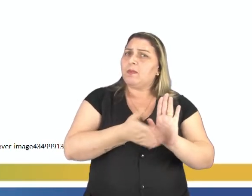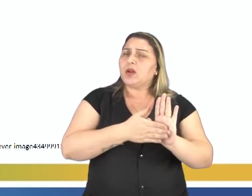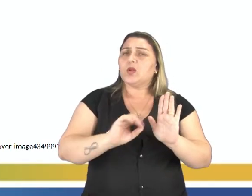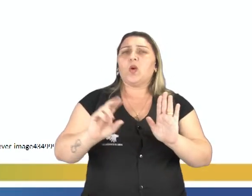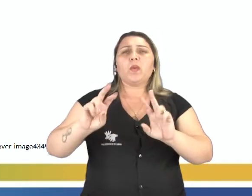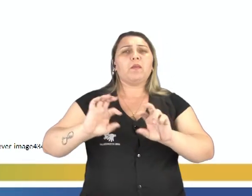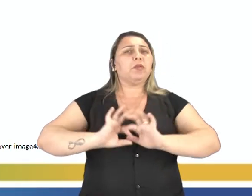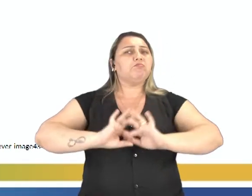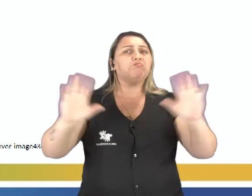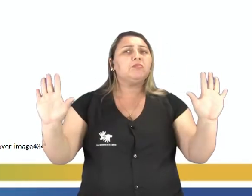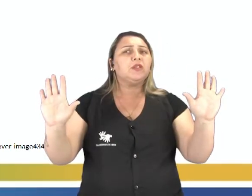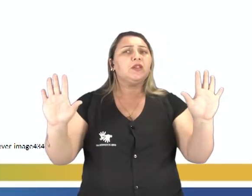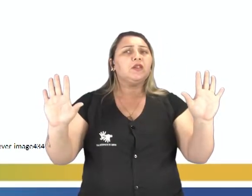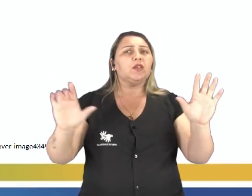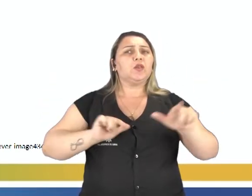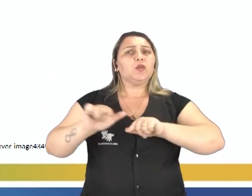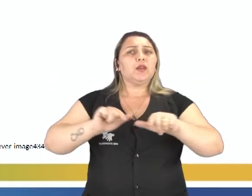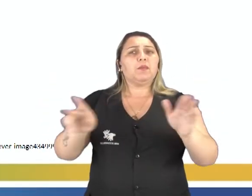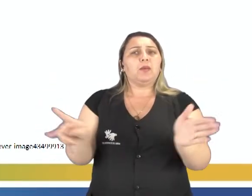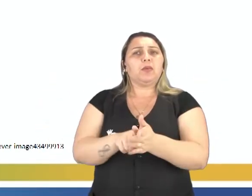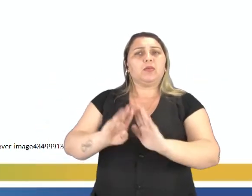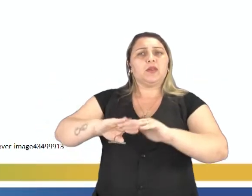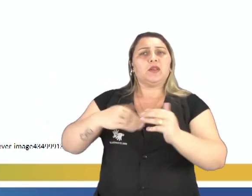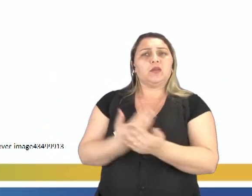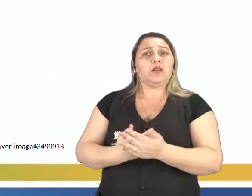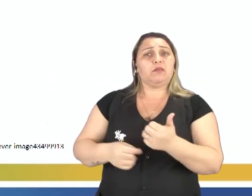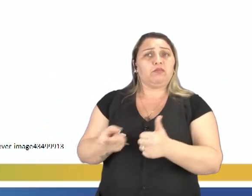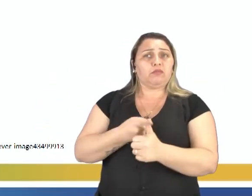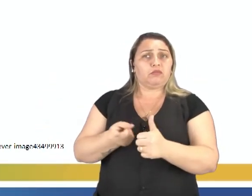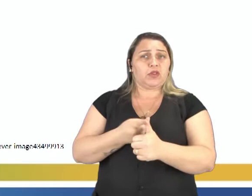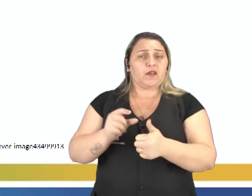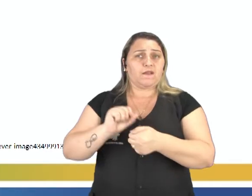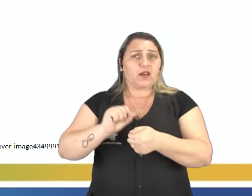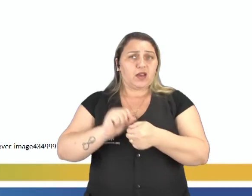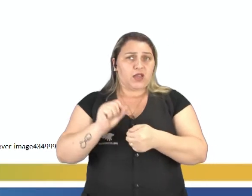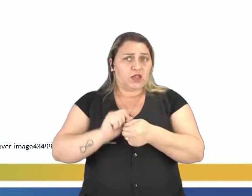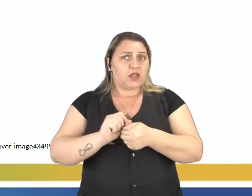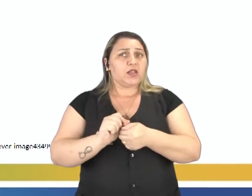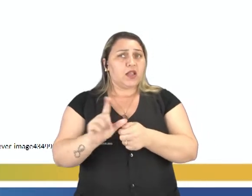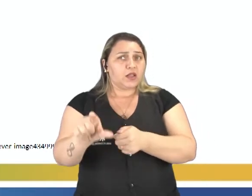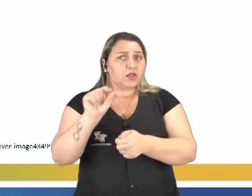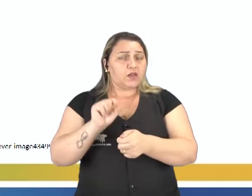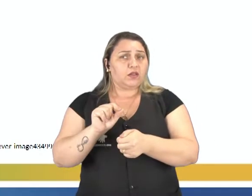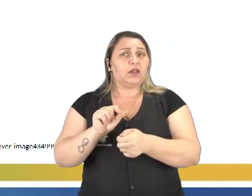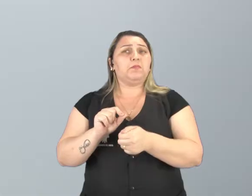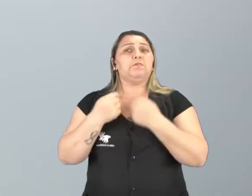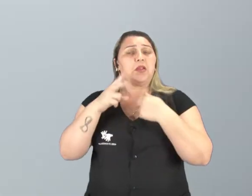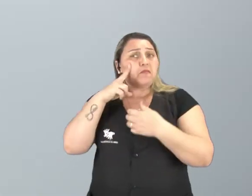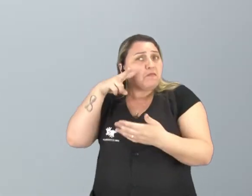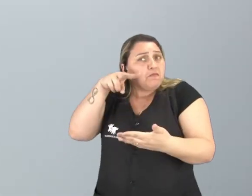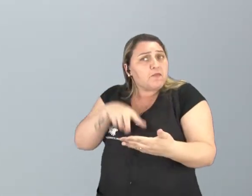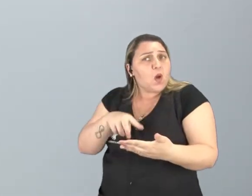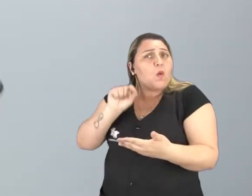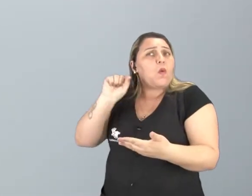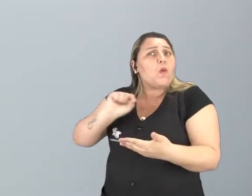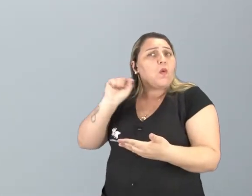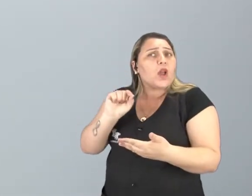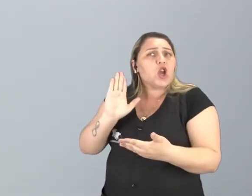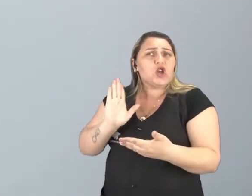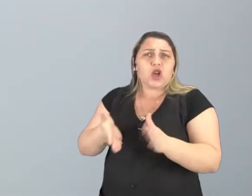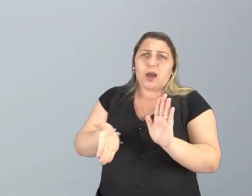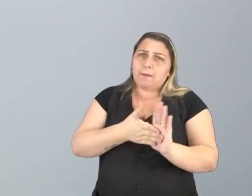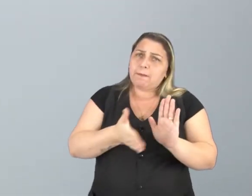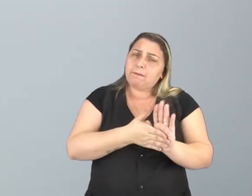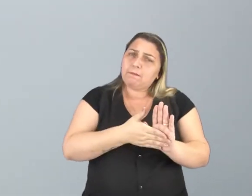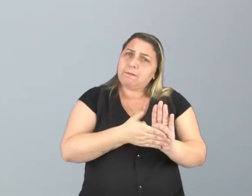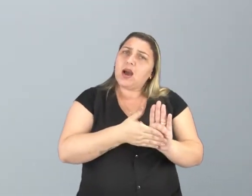de um trabalho da escola? Primeira coisa, para eu fazer a definição do tema, eu tenho que ver se já tem uma pauta definida